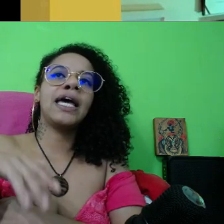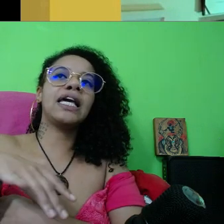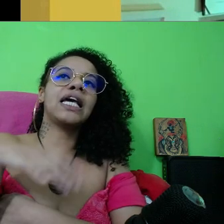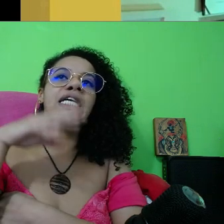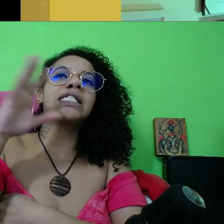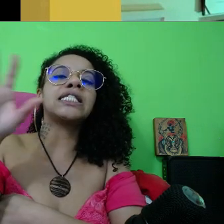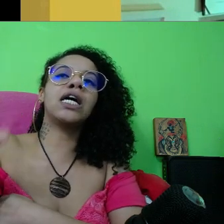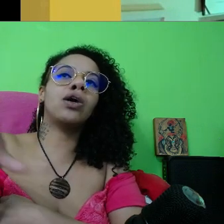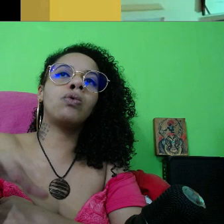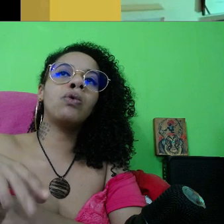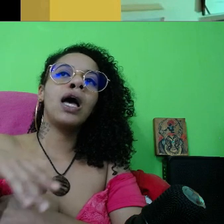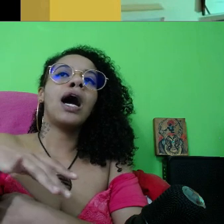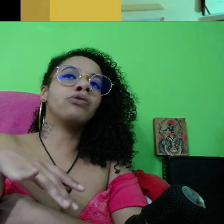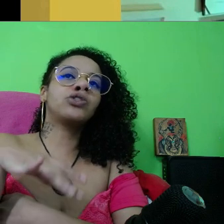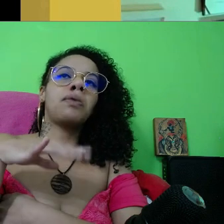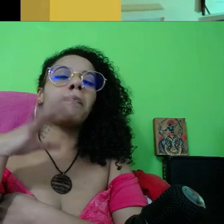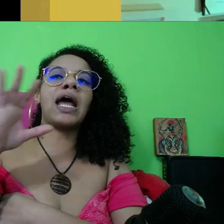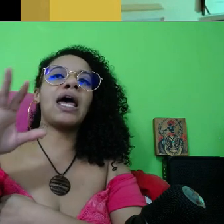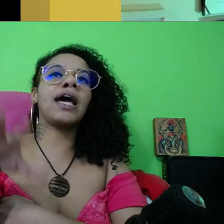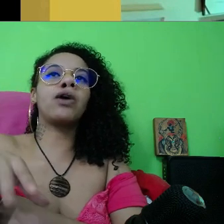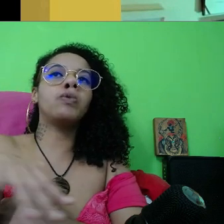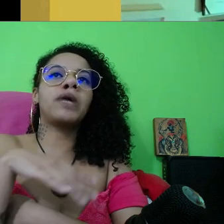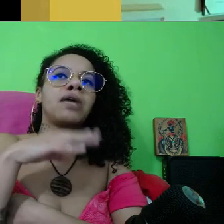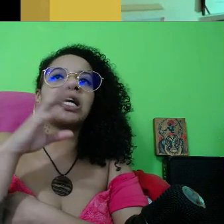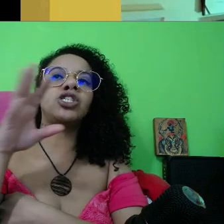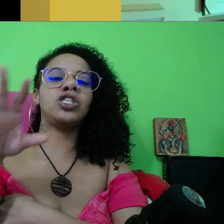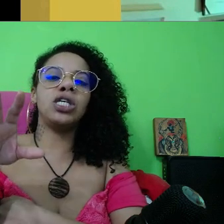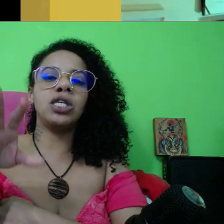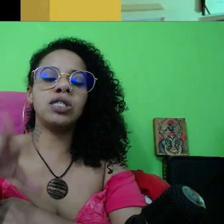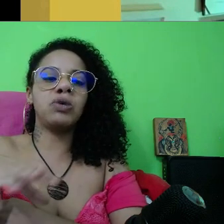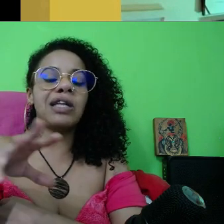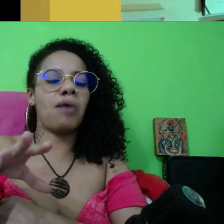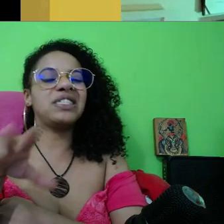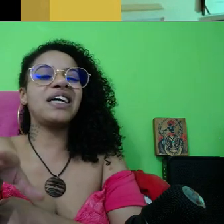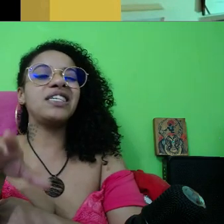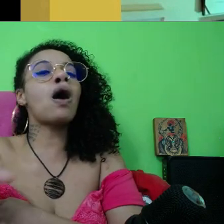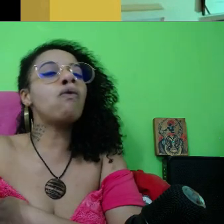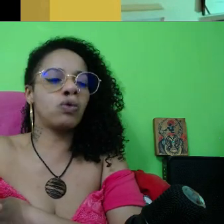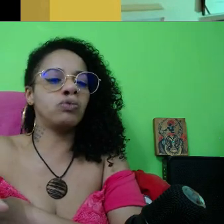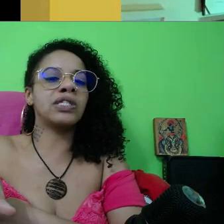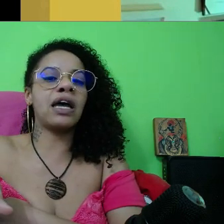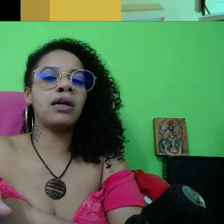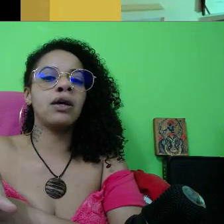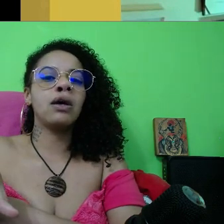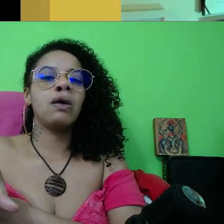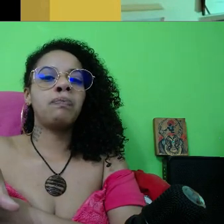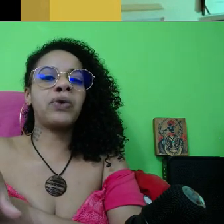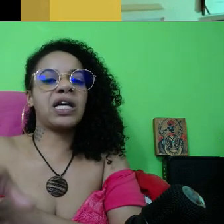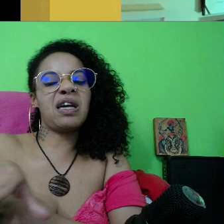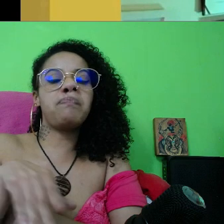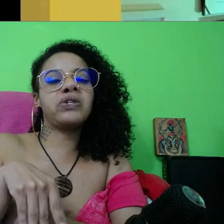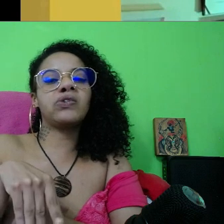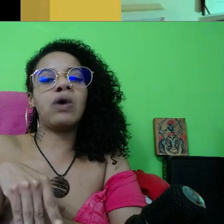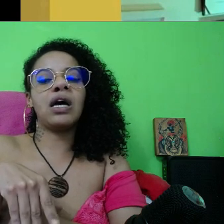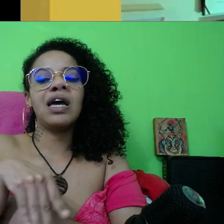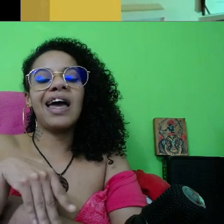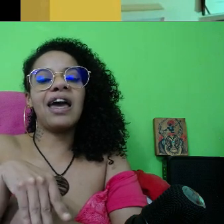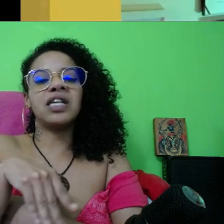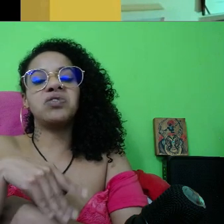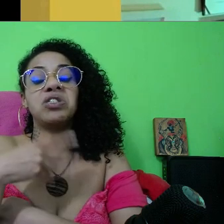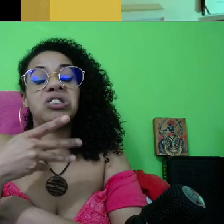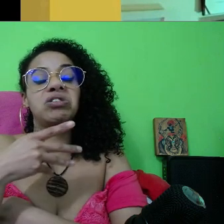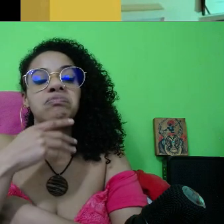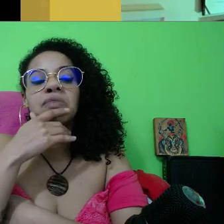certeza foi em relação aos que pregam pragmatismo e tal mas aí só alguns né porque se a pessoa